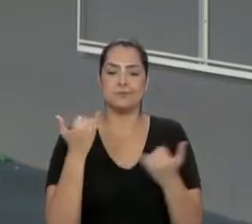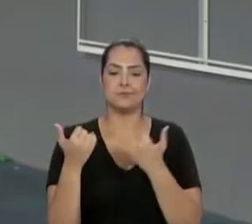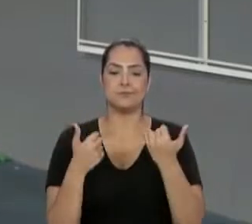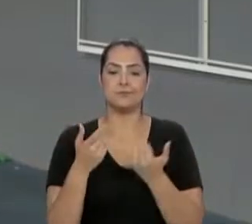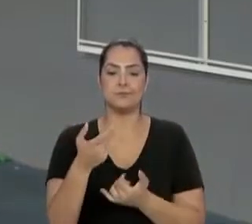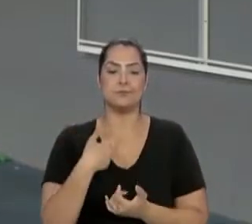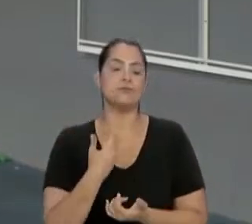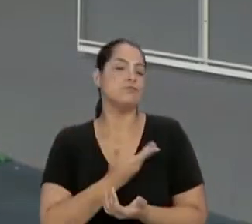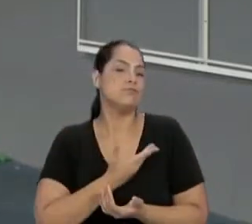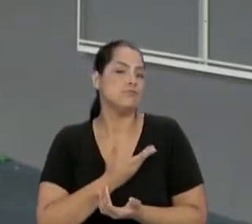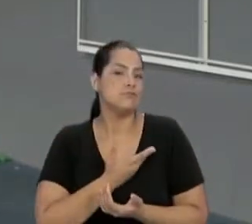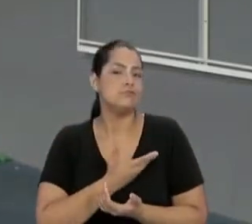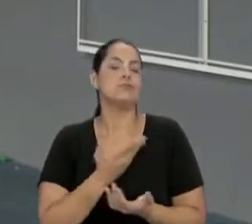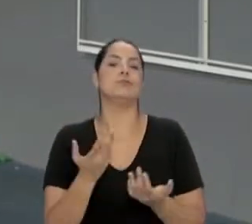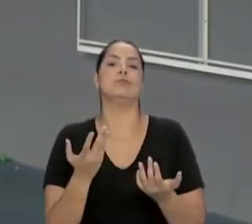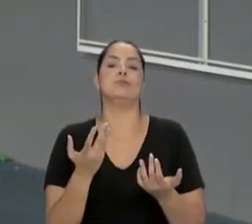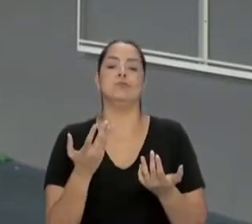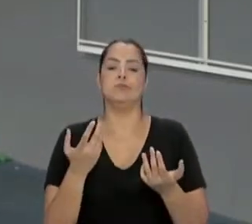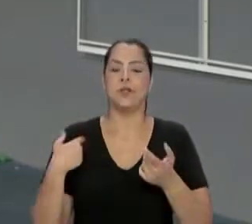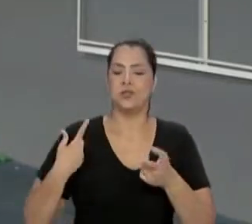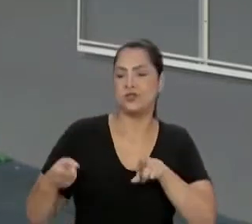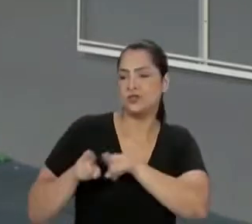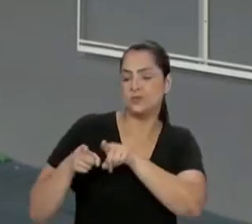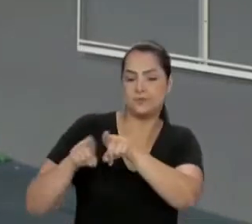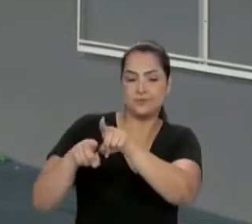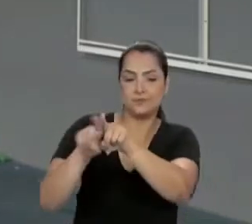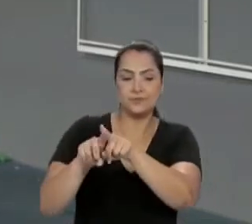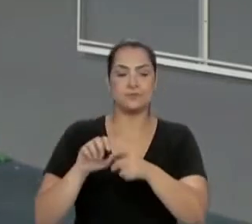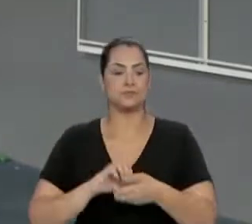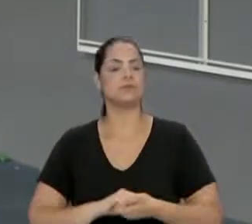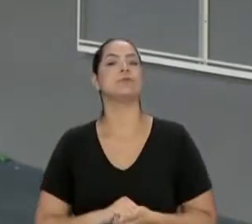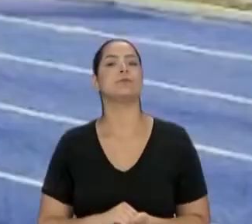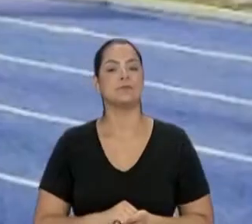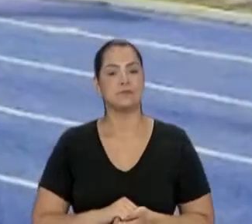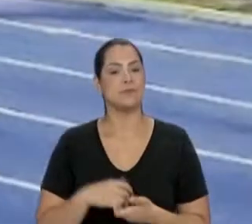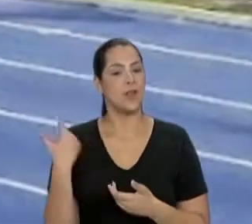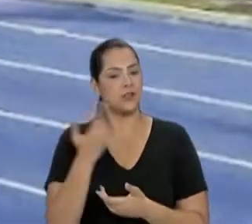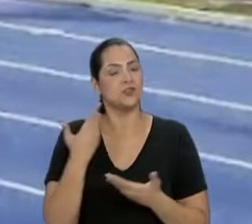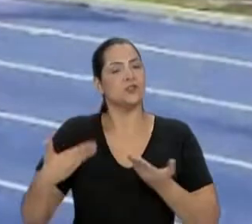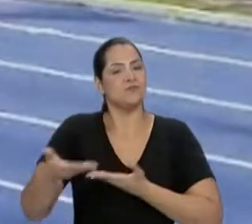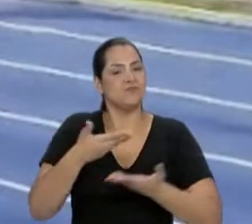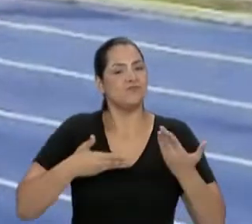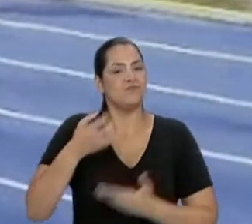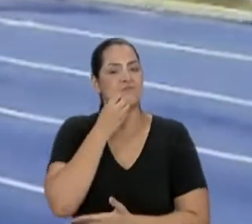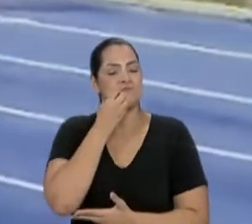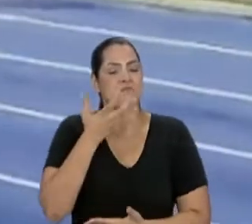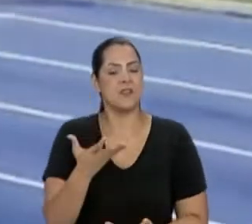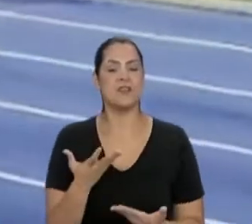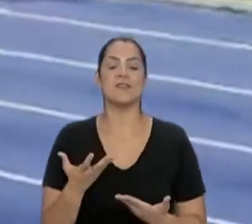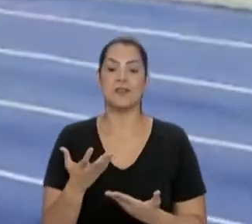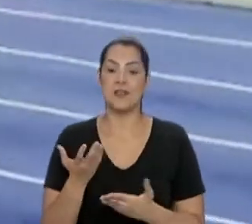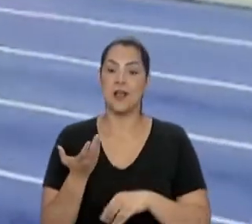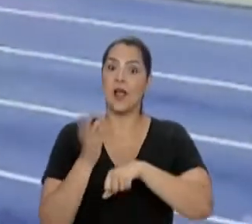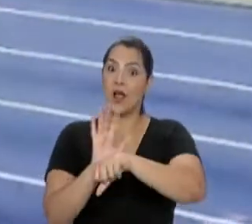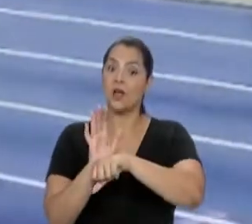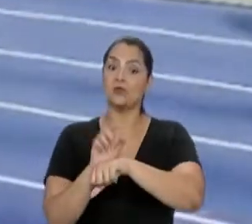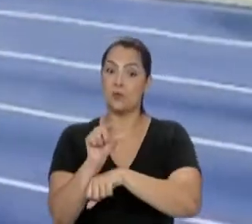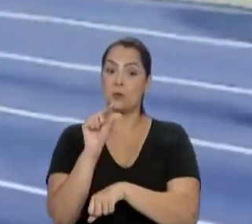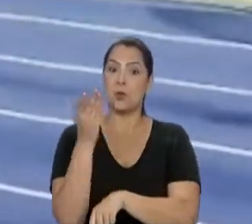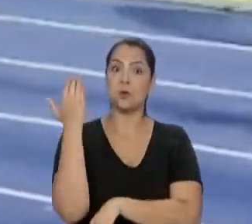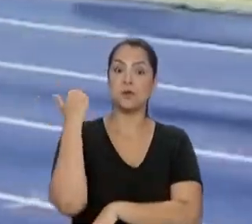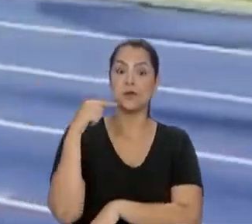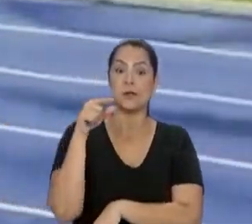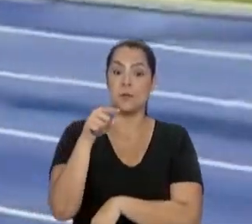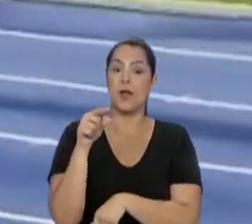estou fazendo com ela, pela parceria, e a gente está se entendendo muito bem. Todo esse clima ajudou a garota na conquista recente